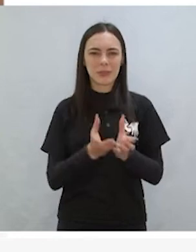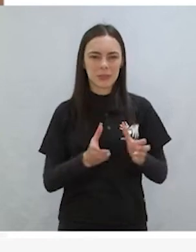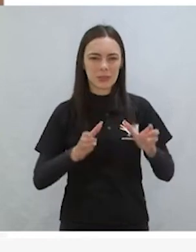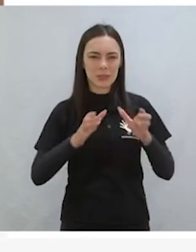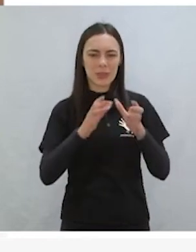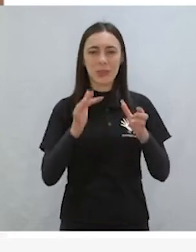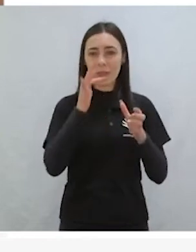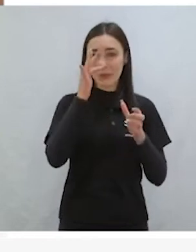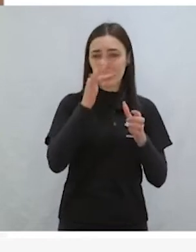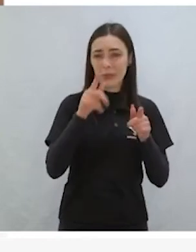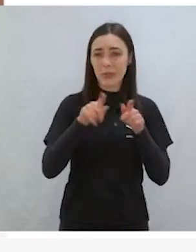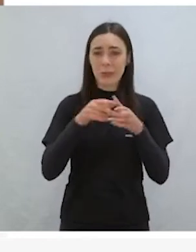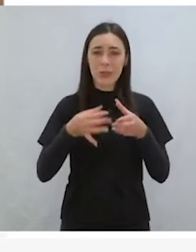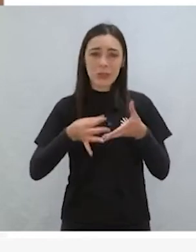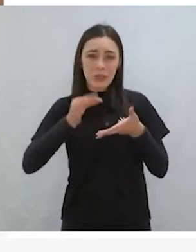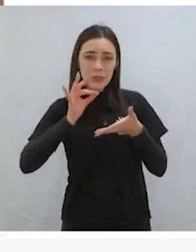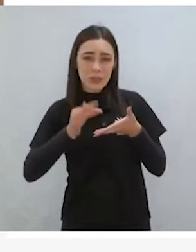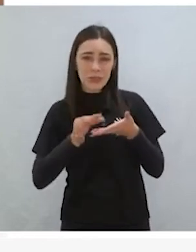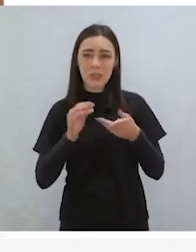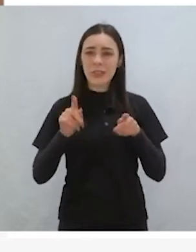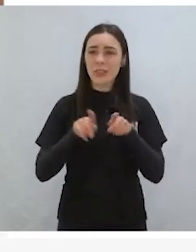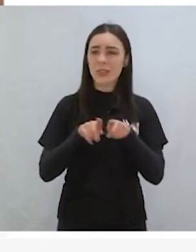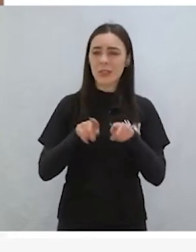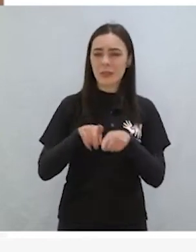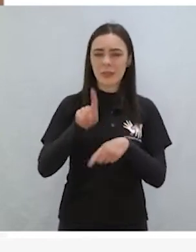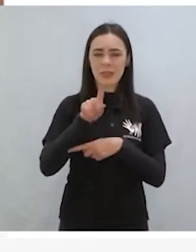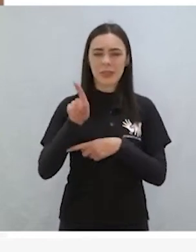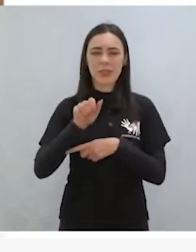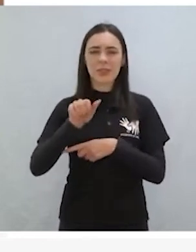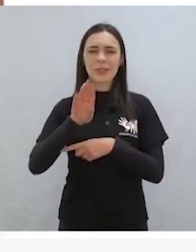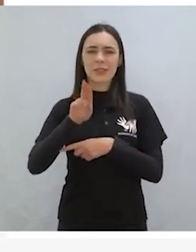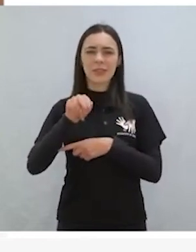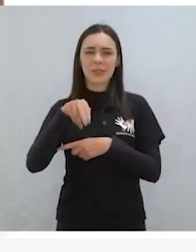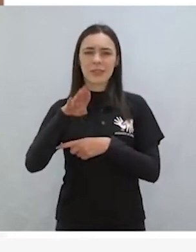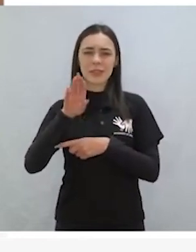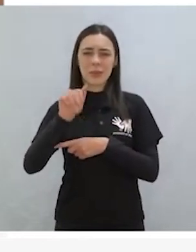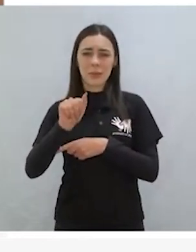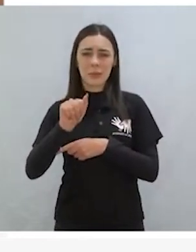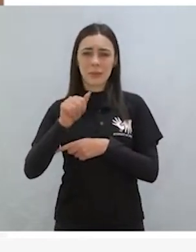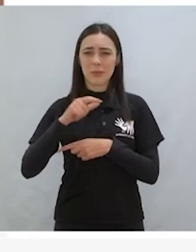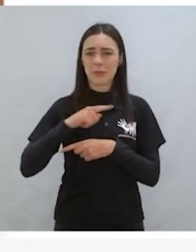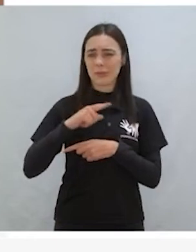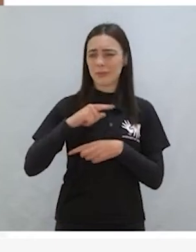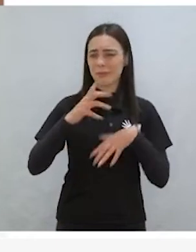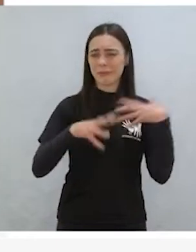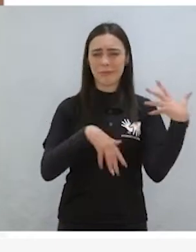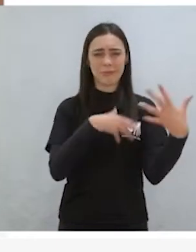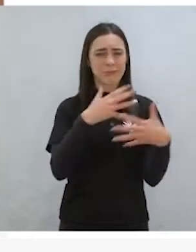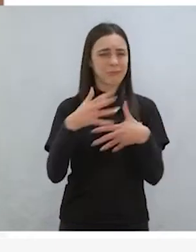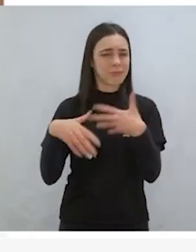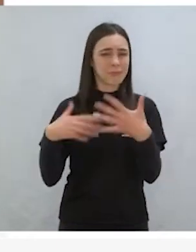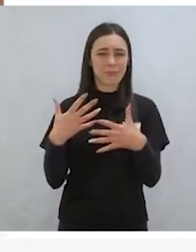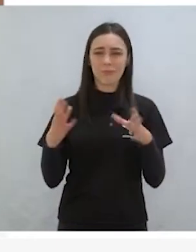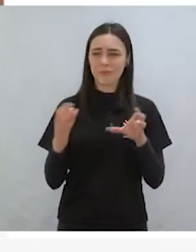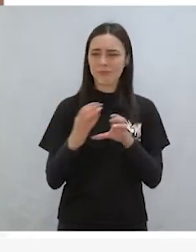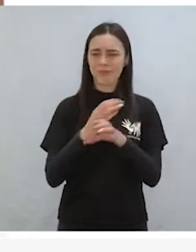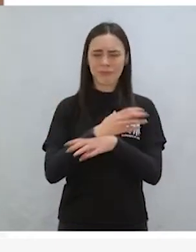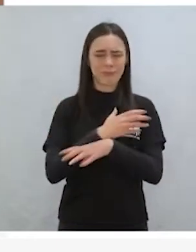vasos, xícaras e até uma zabumba. Uma bagunça de A a